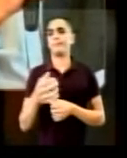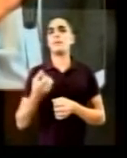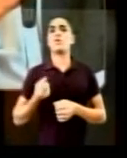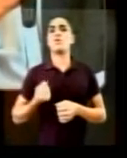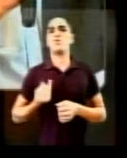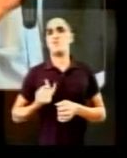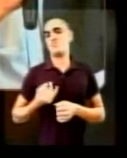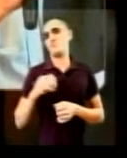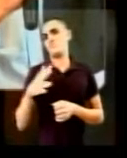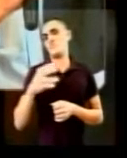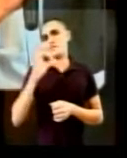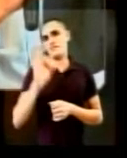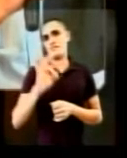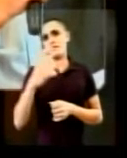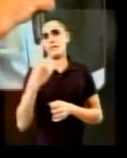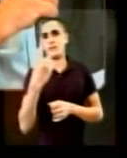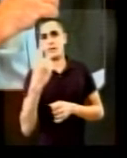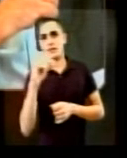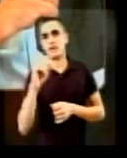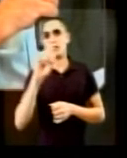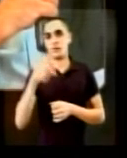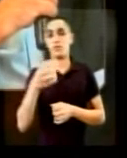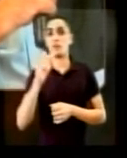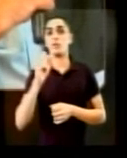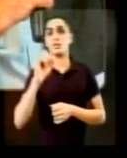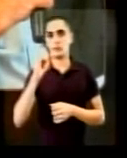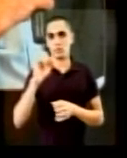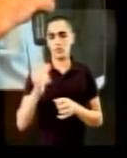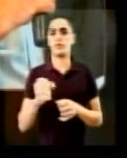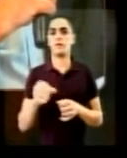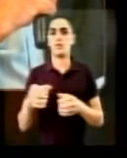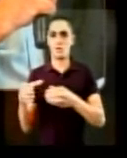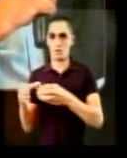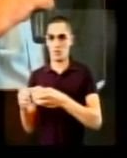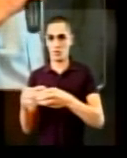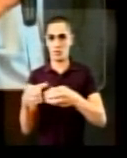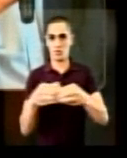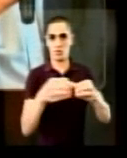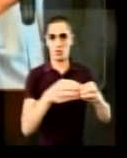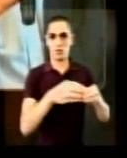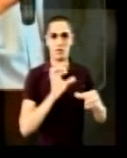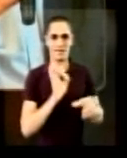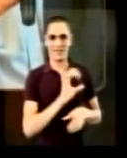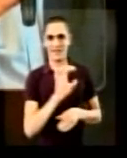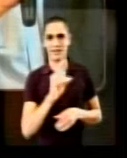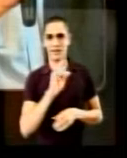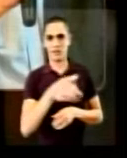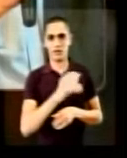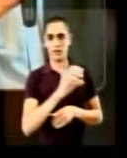coeficiente de incidência por 100 mil habitantes é de